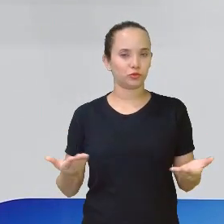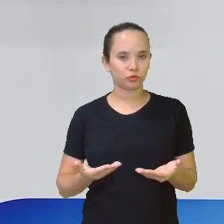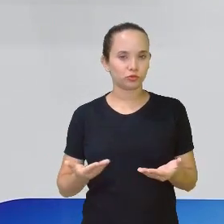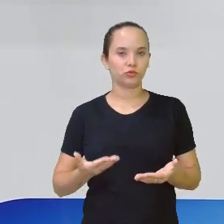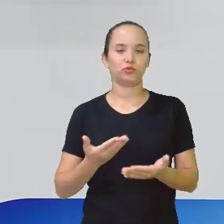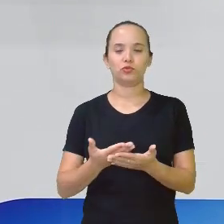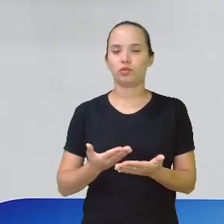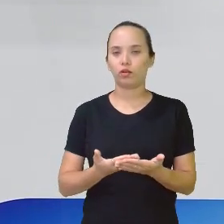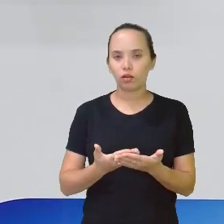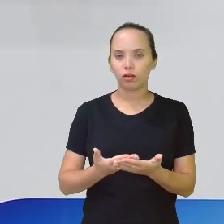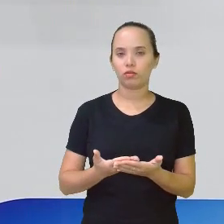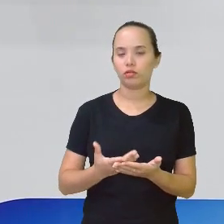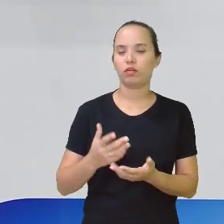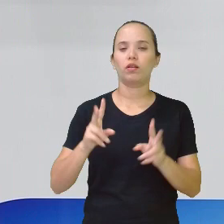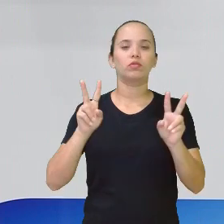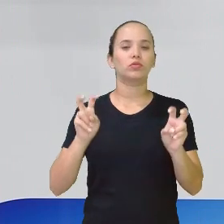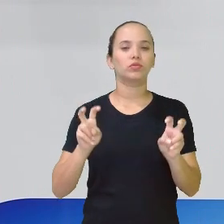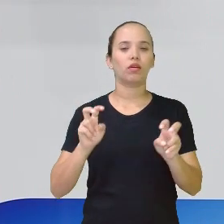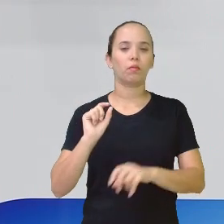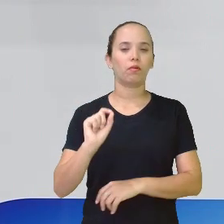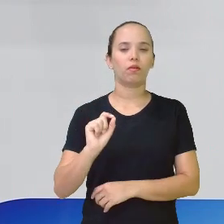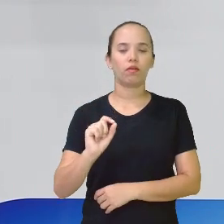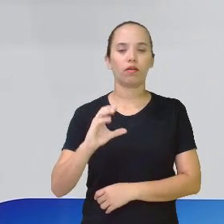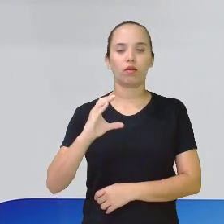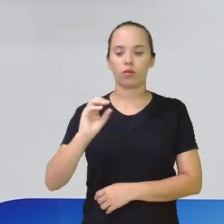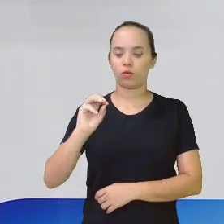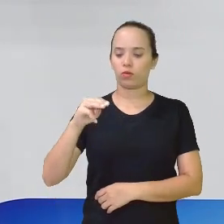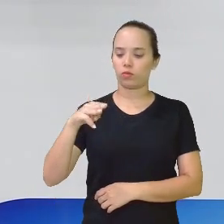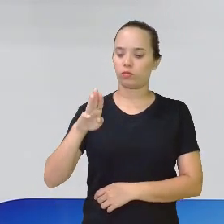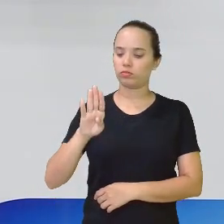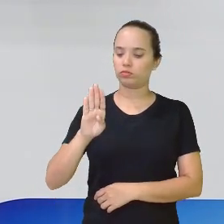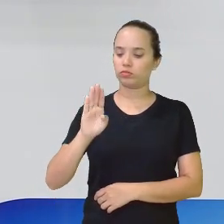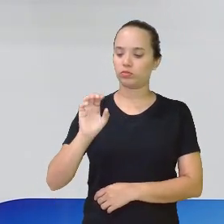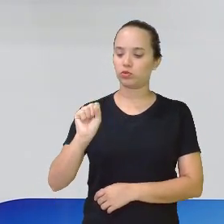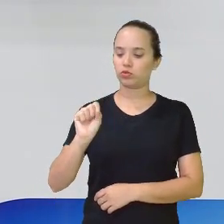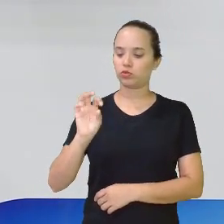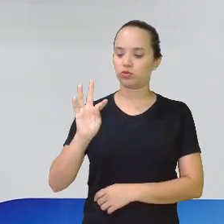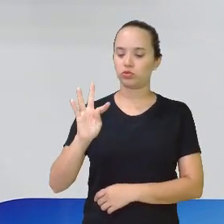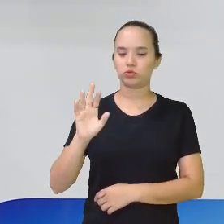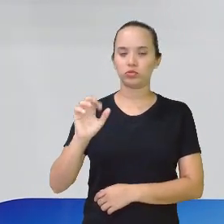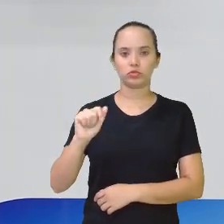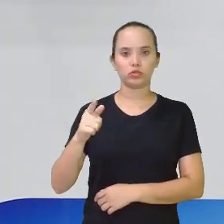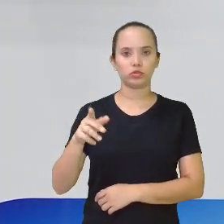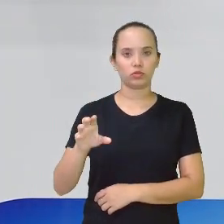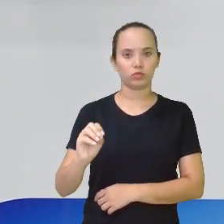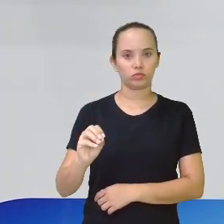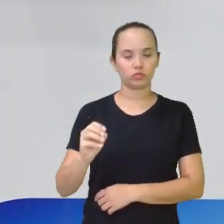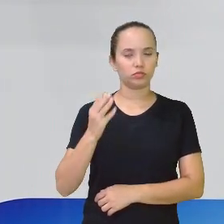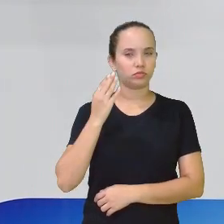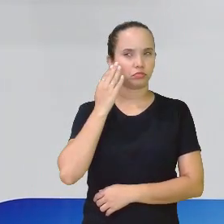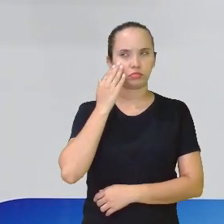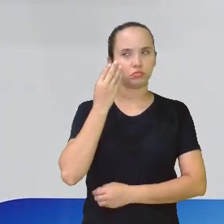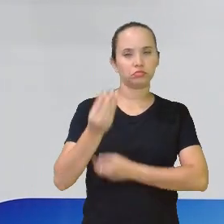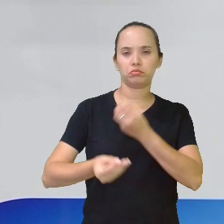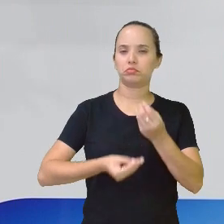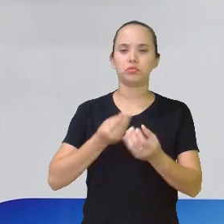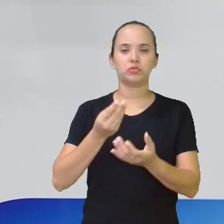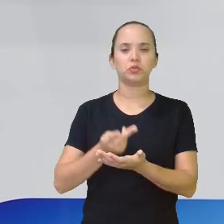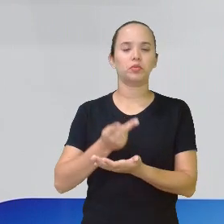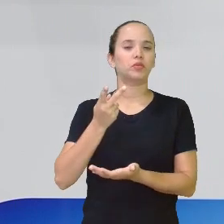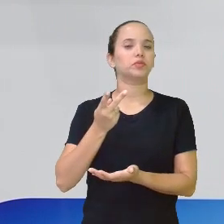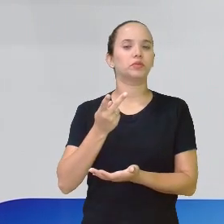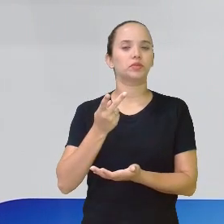hoje nós iremos conversar sobre combustão, entender como é que acontece o processo de